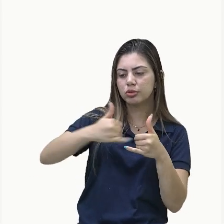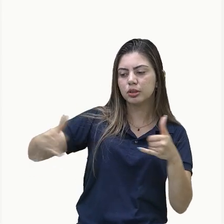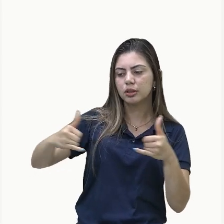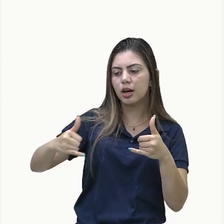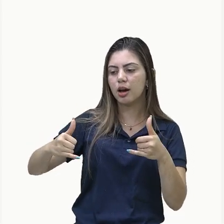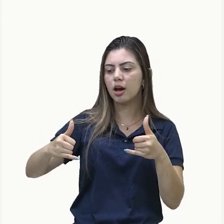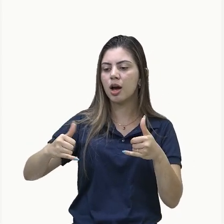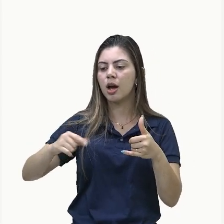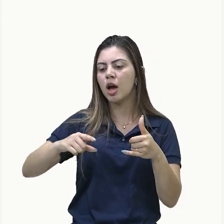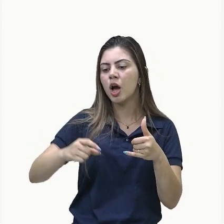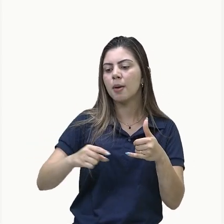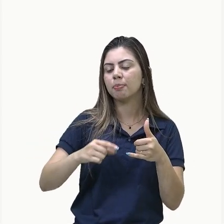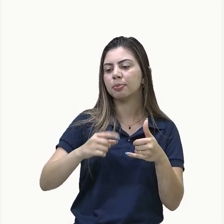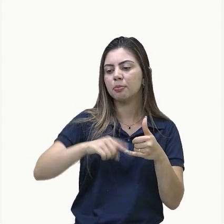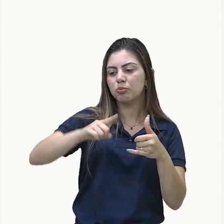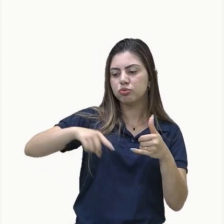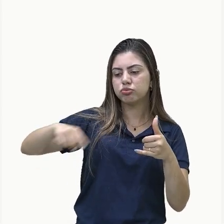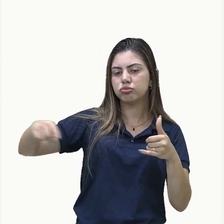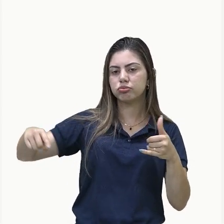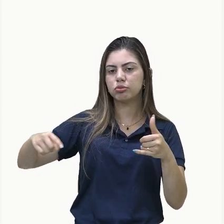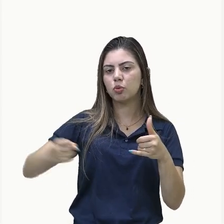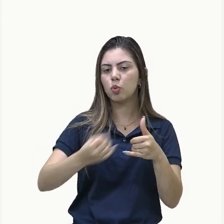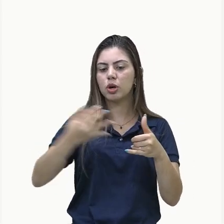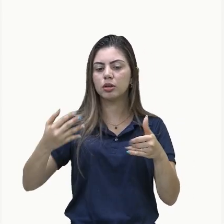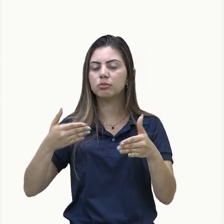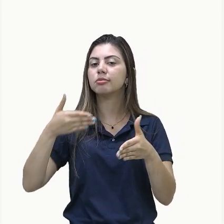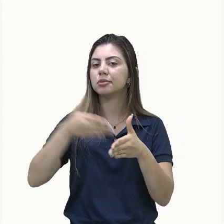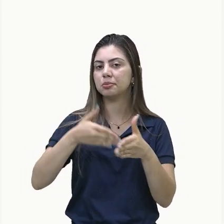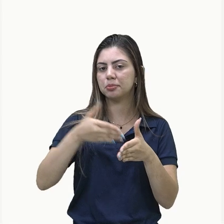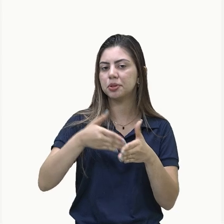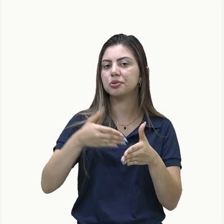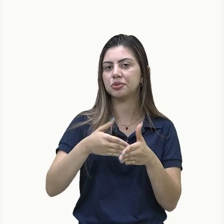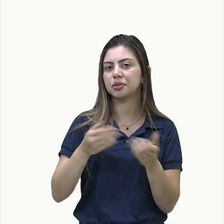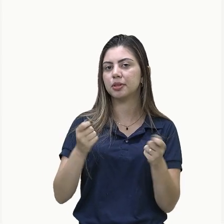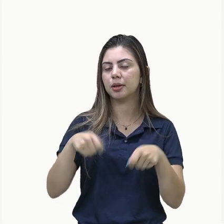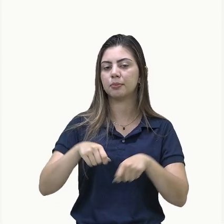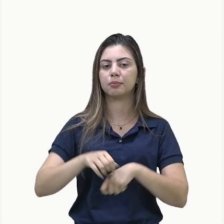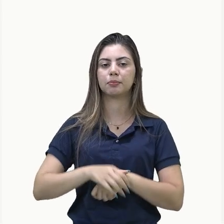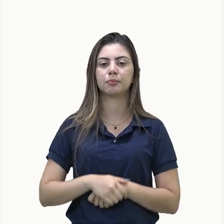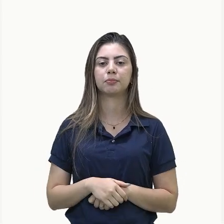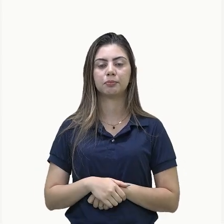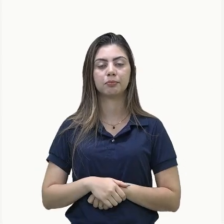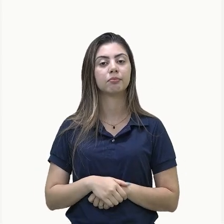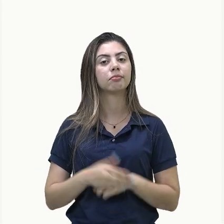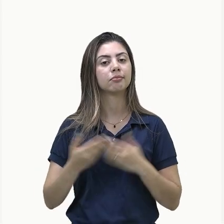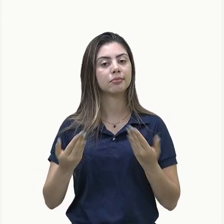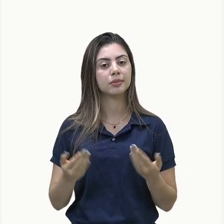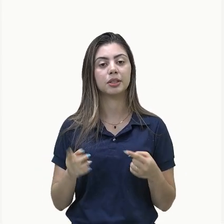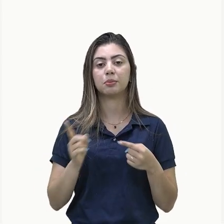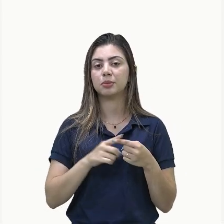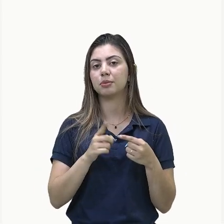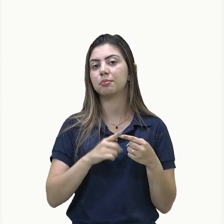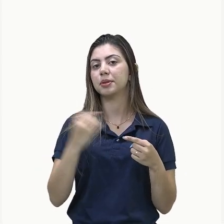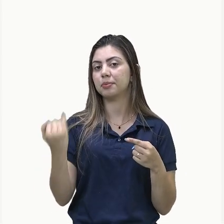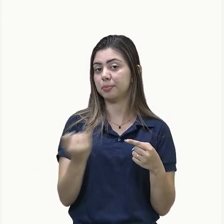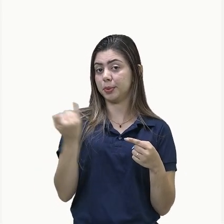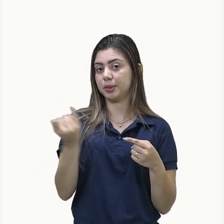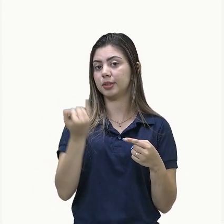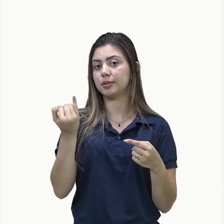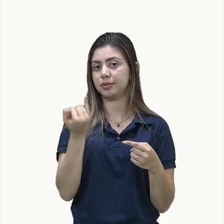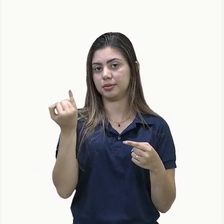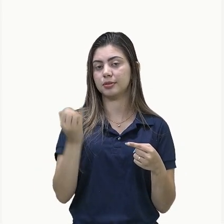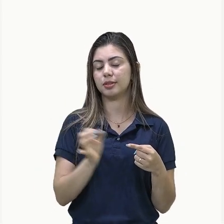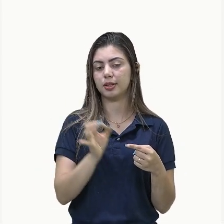durante o percurso da corrente no circuito. Tá certo? Então, ele tem essa função muito importante